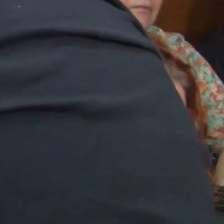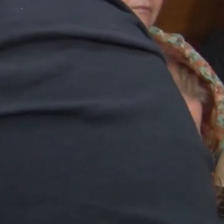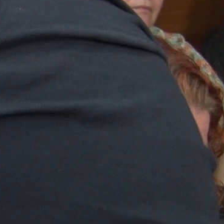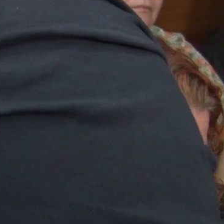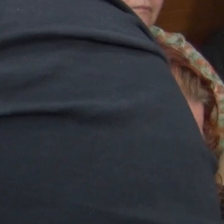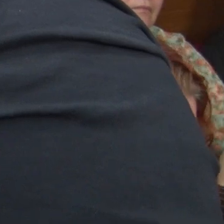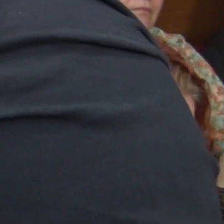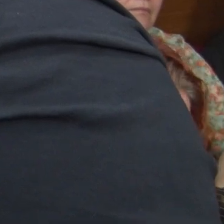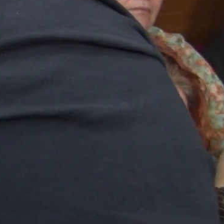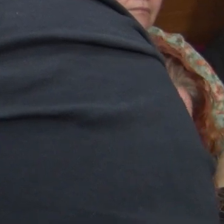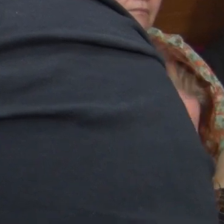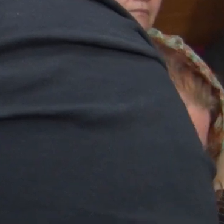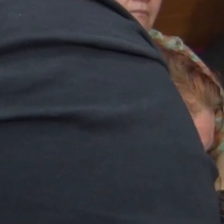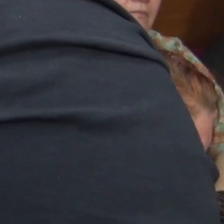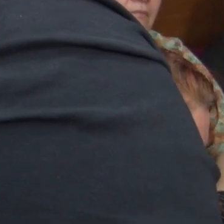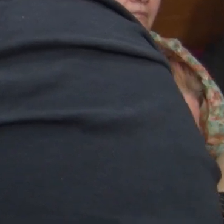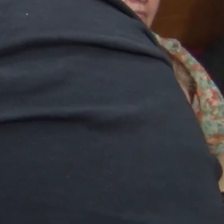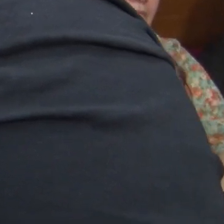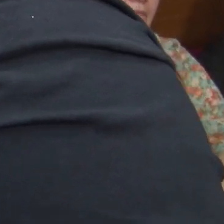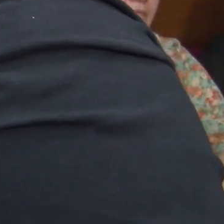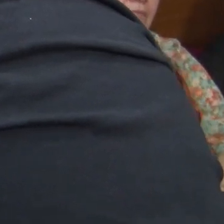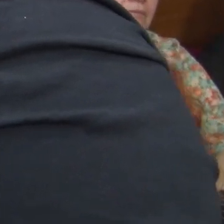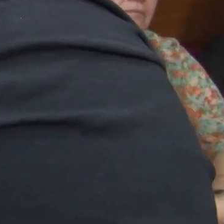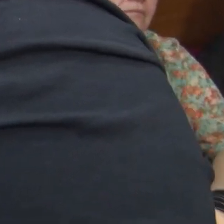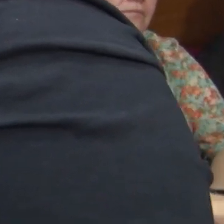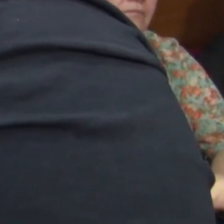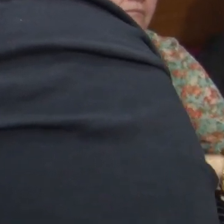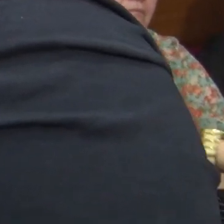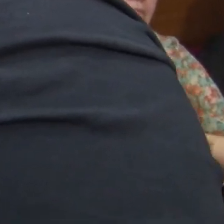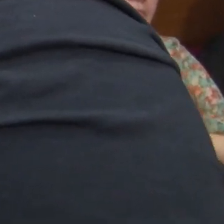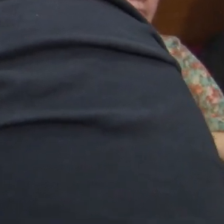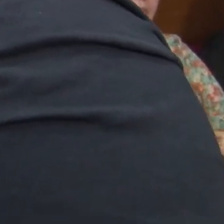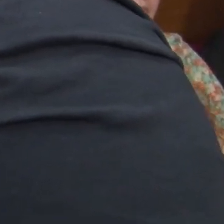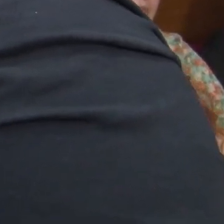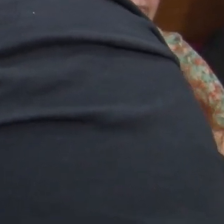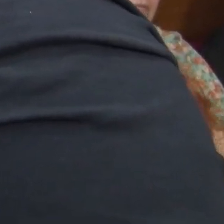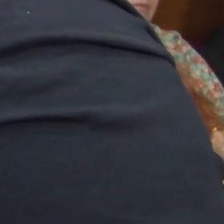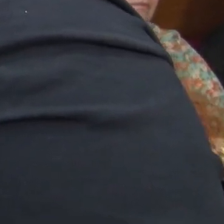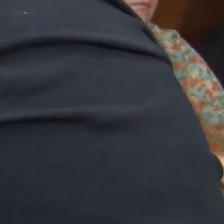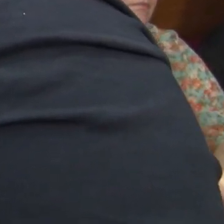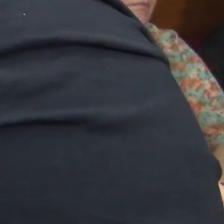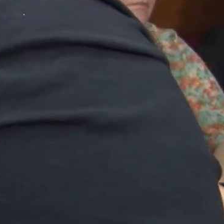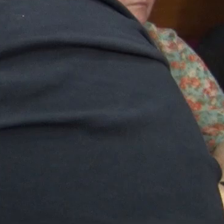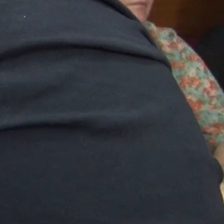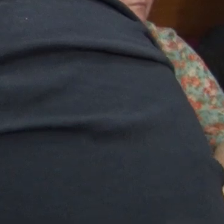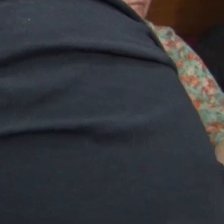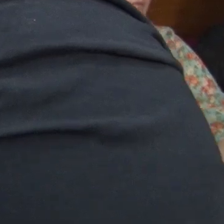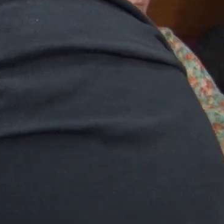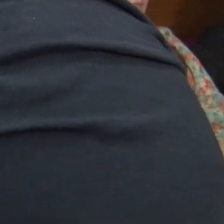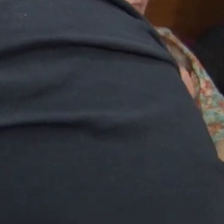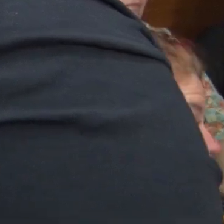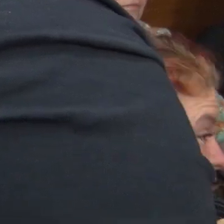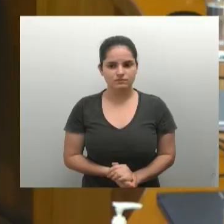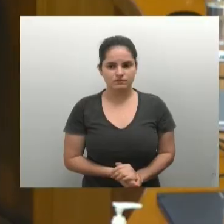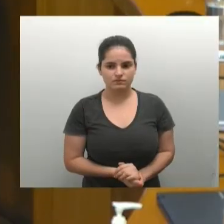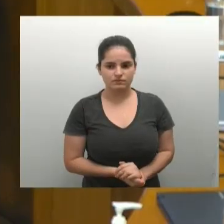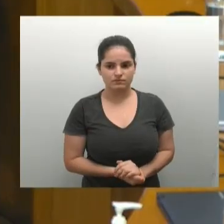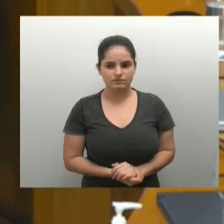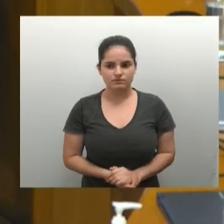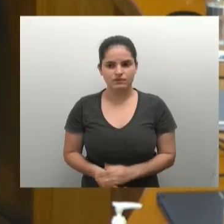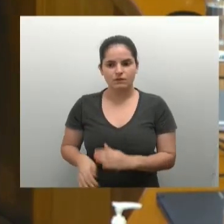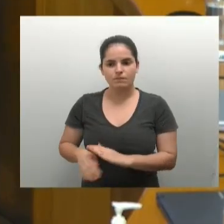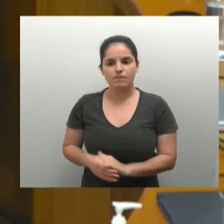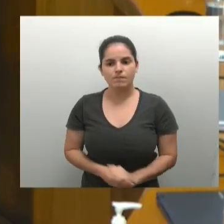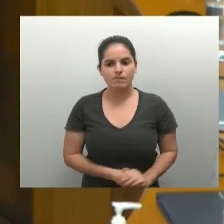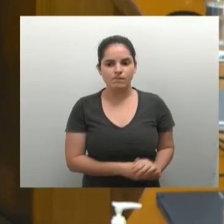parcerias né então Associação tá aí para isso a gente conseguir alcançar mães que não tem condição de pagar uma consulta médica antes